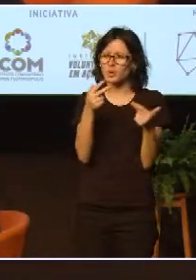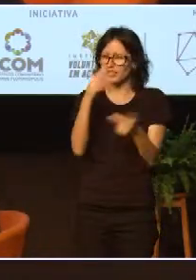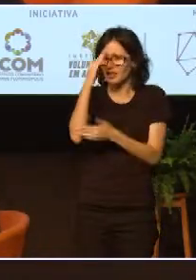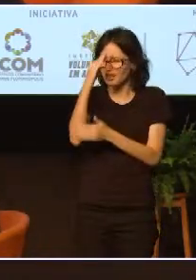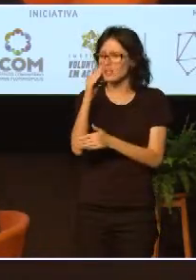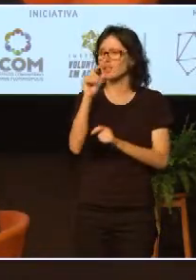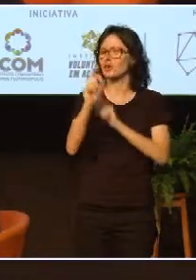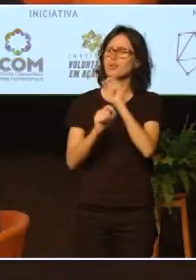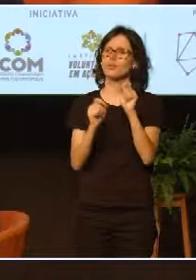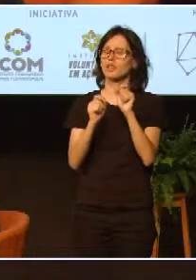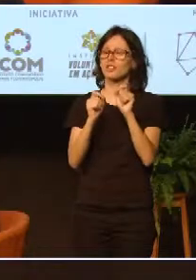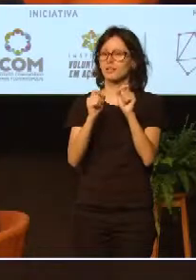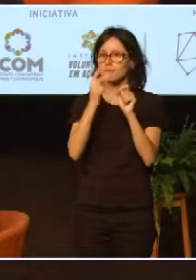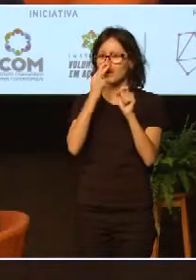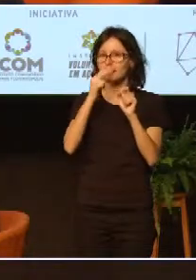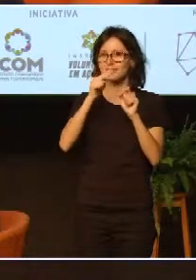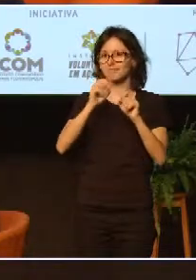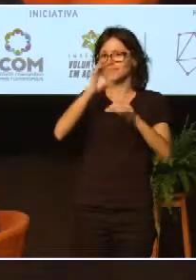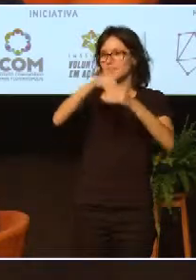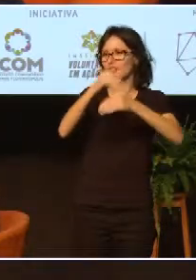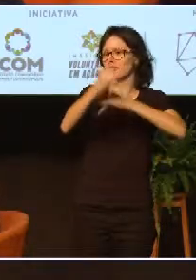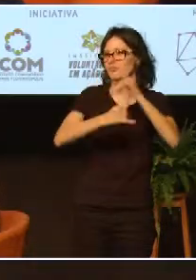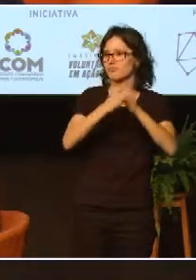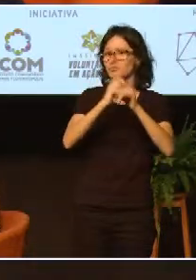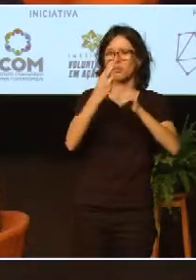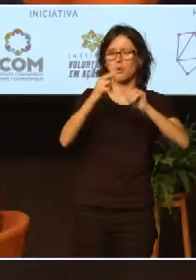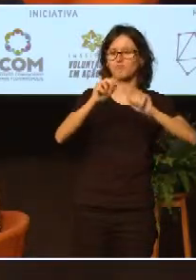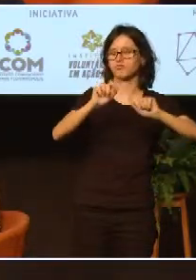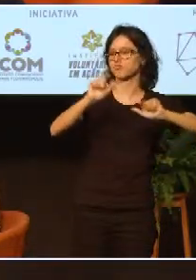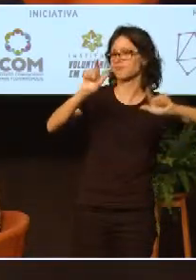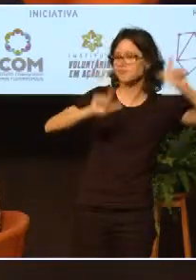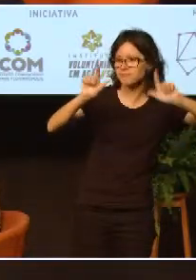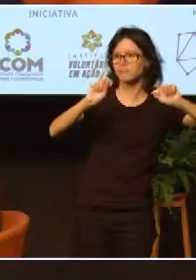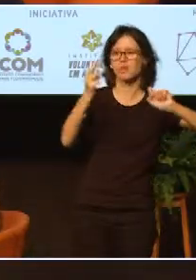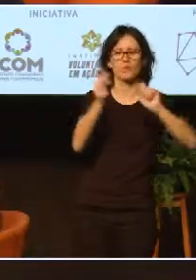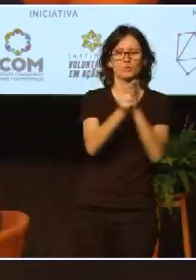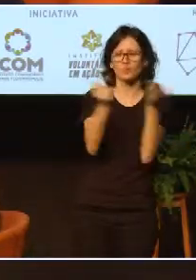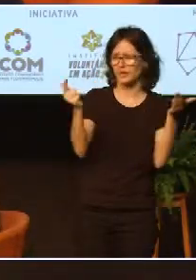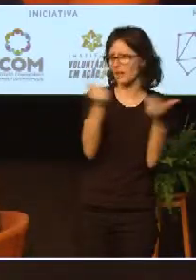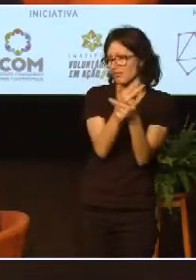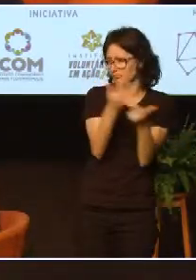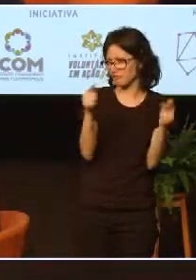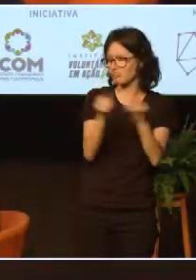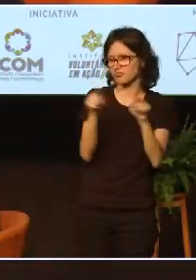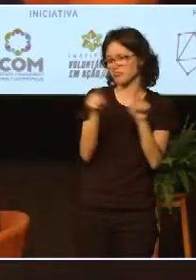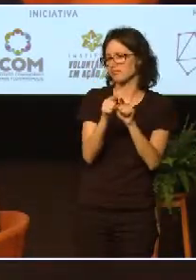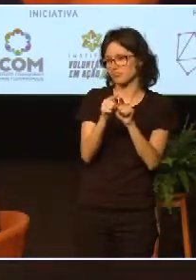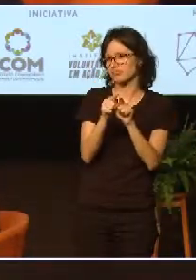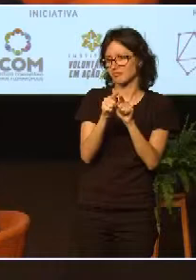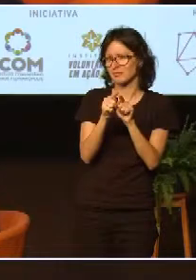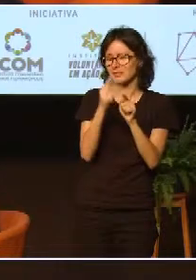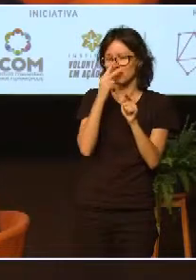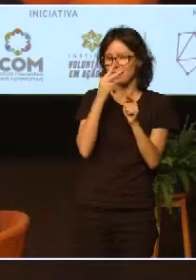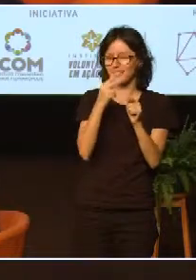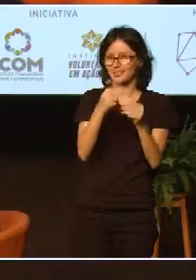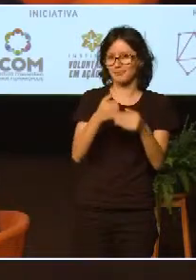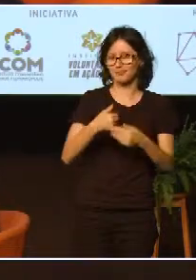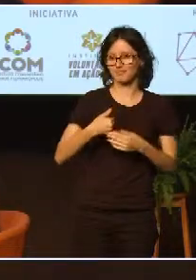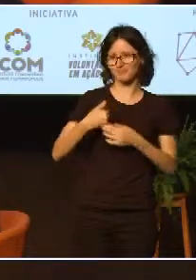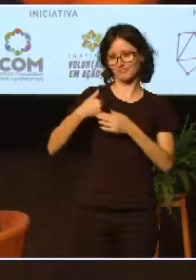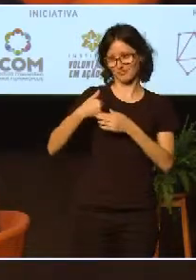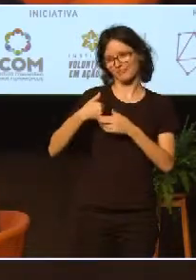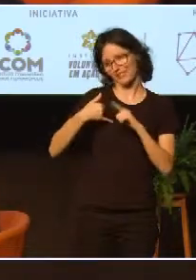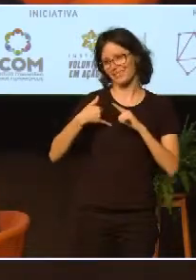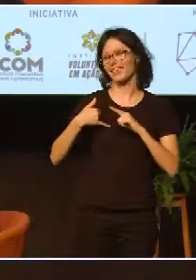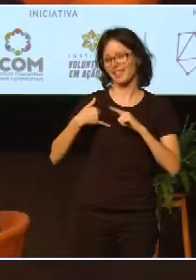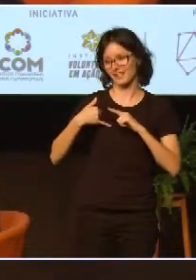quando ela está mais numa esfera midiática, isso em algum momento não dá uma pontinha lá no seu ego. Agora,